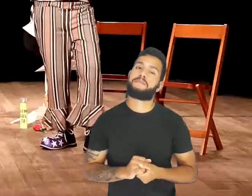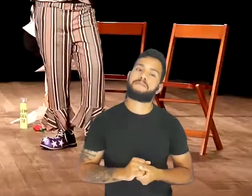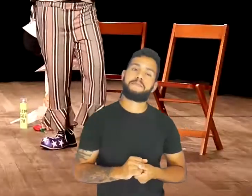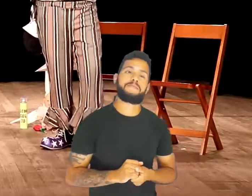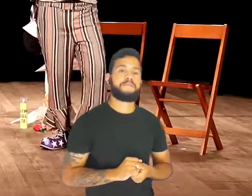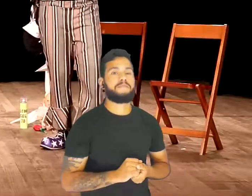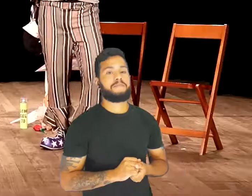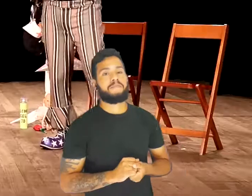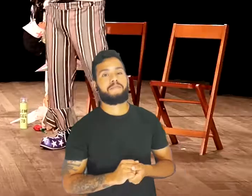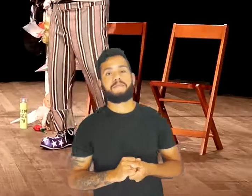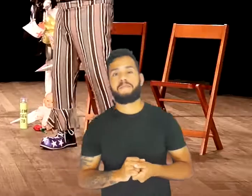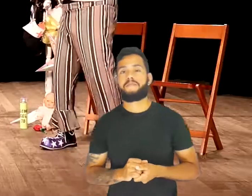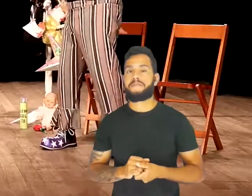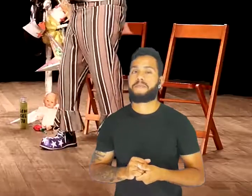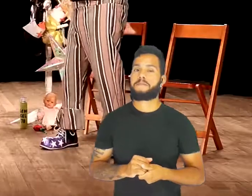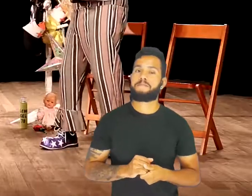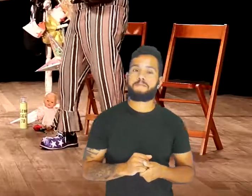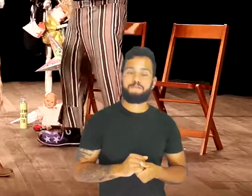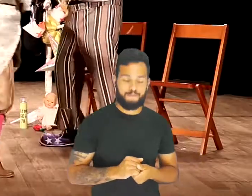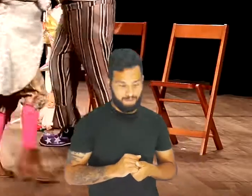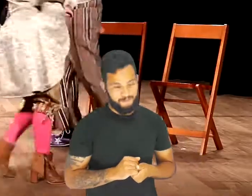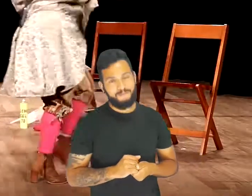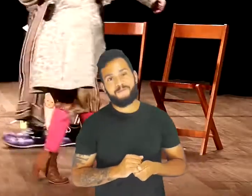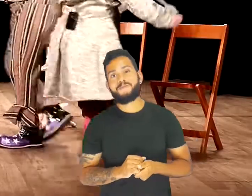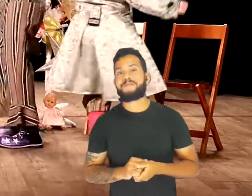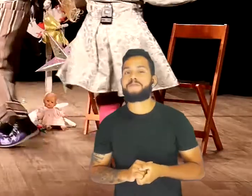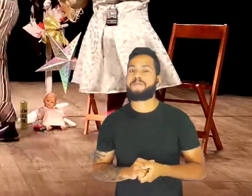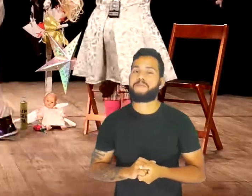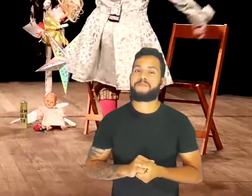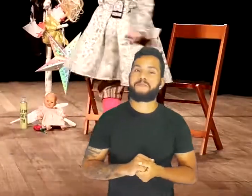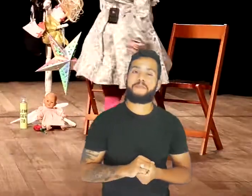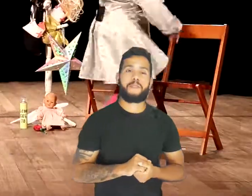la la la la la la la la la la la la